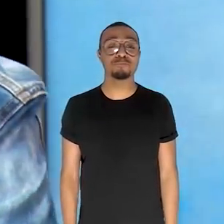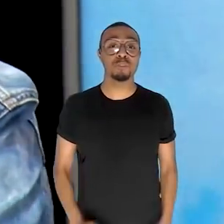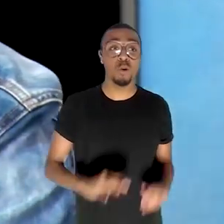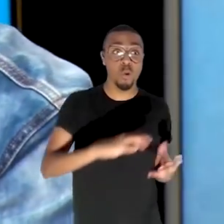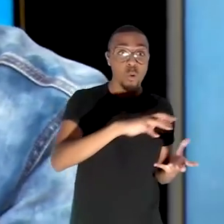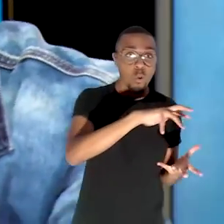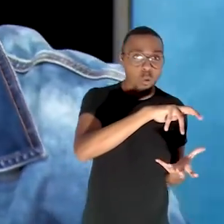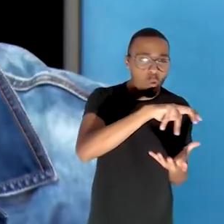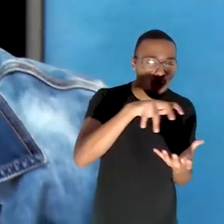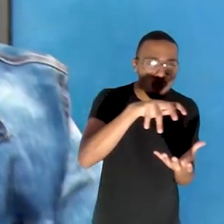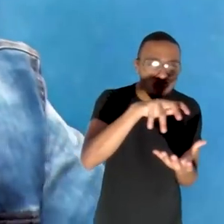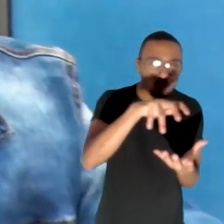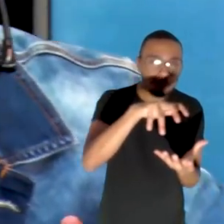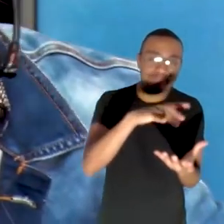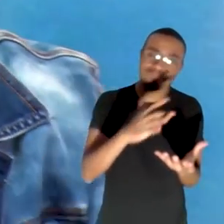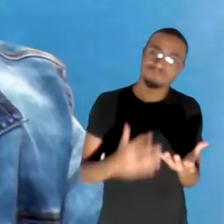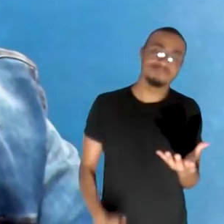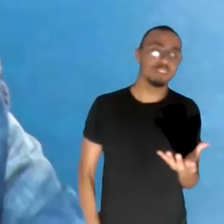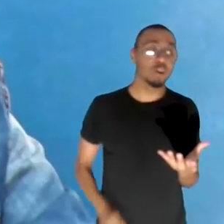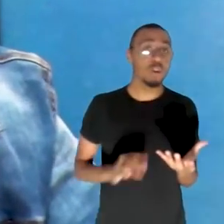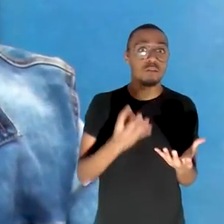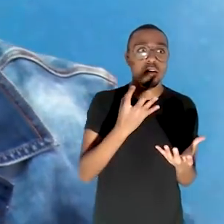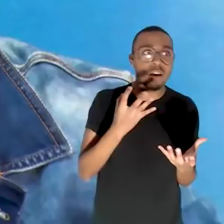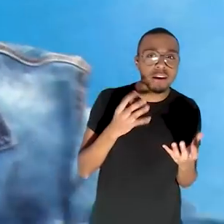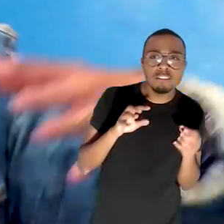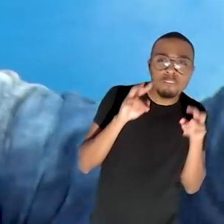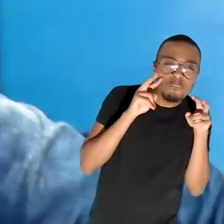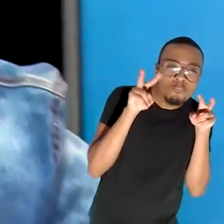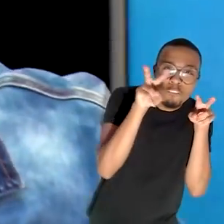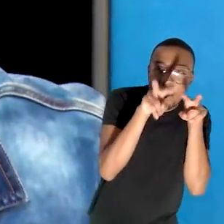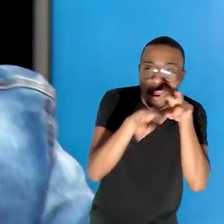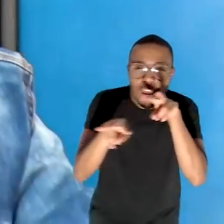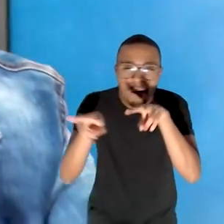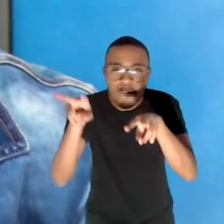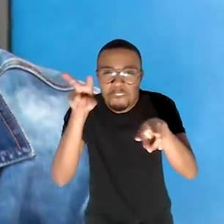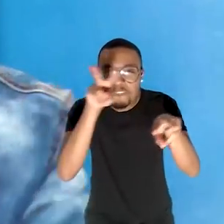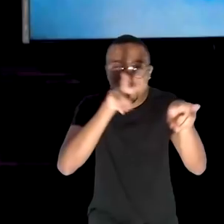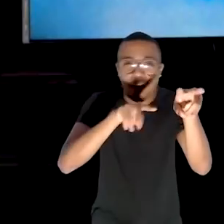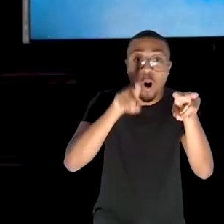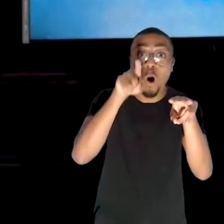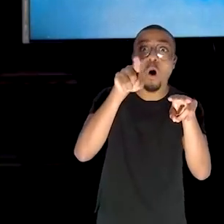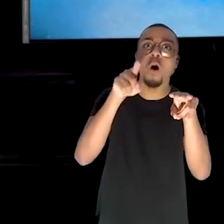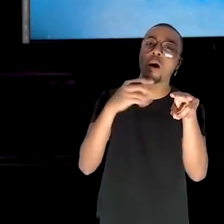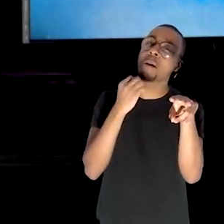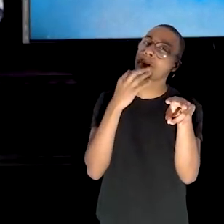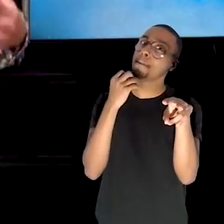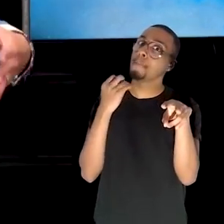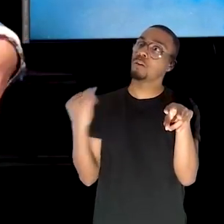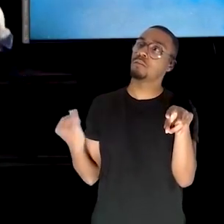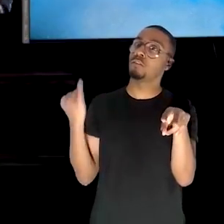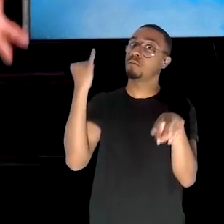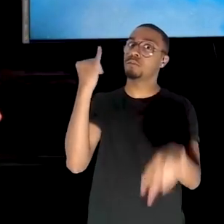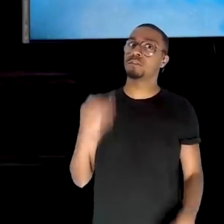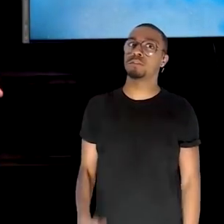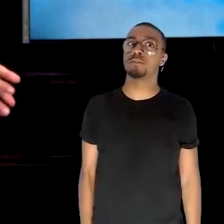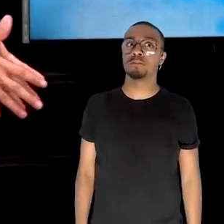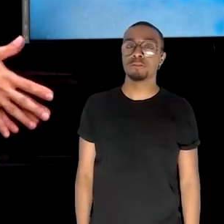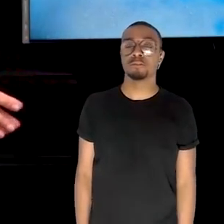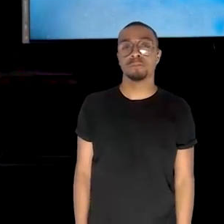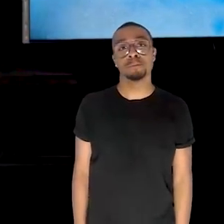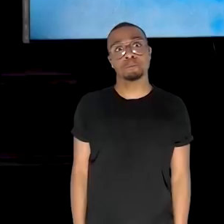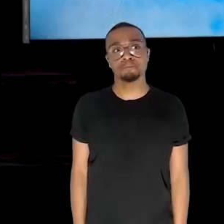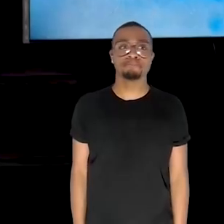visibilidade com importância. Quanto mais visível, mais importante. Quanto mais visível, mais importante. É assim, não é? Quanto mais visível, quanto mais eu